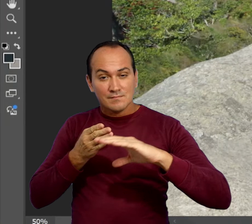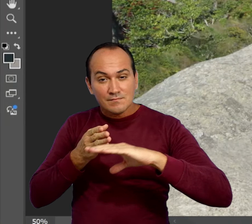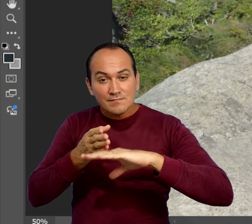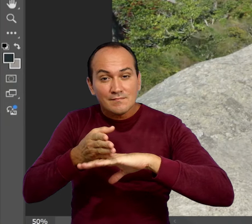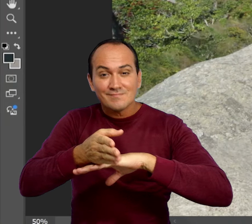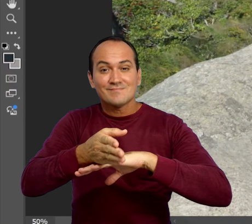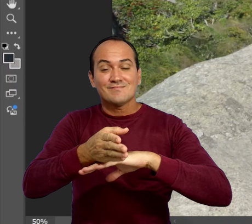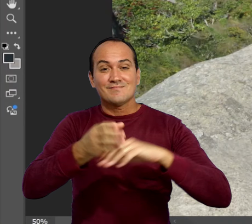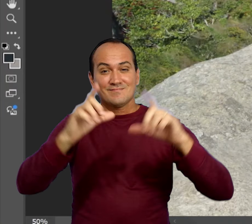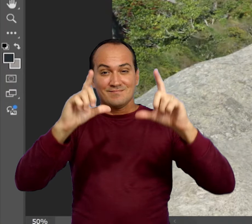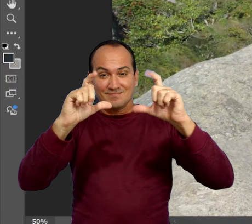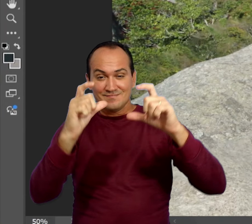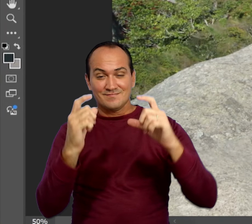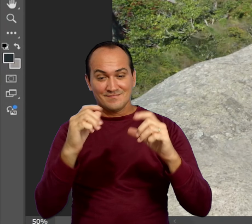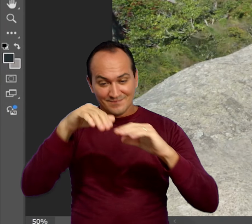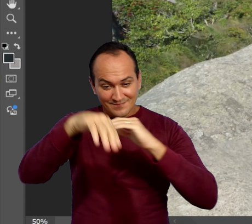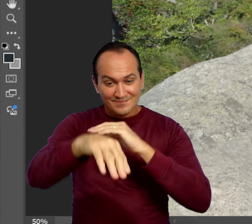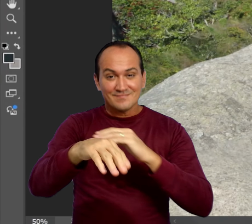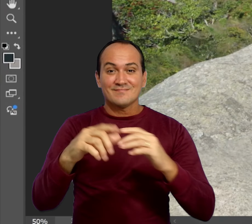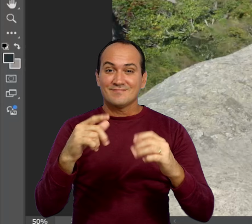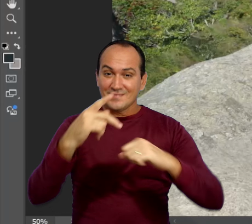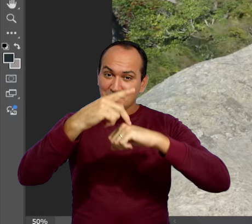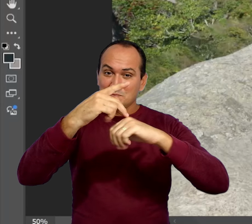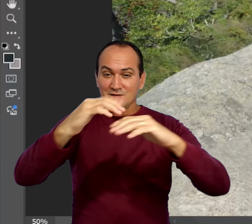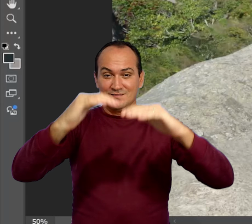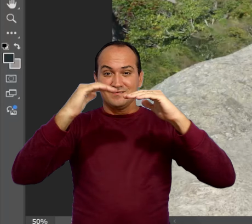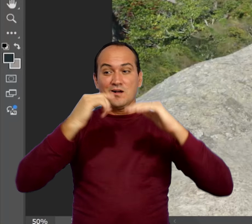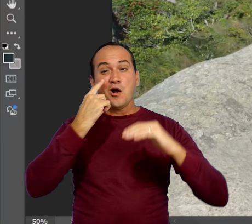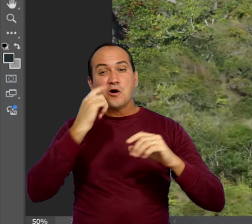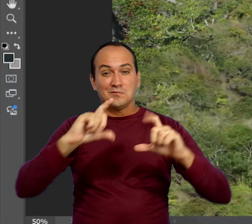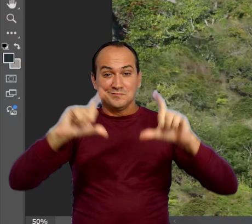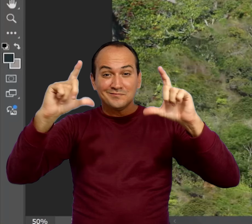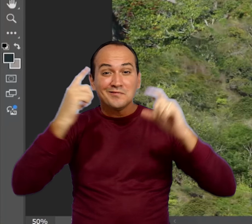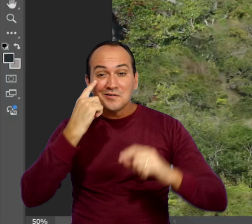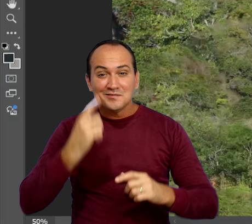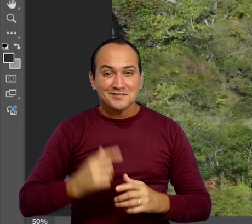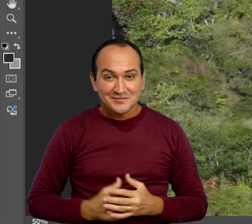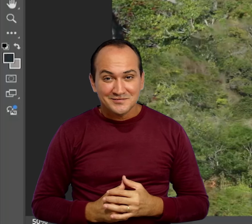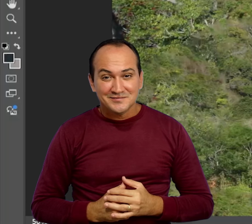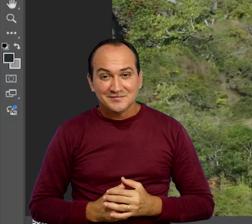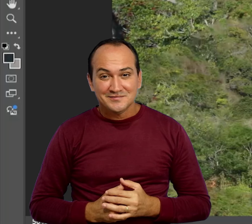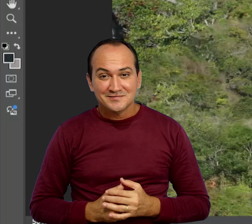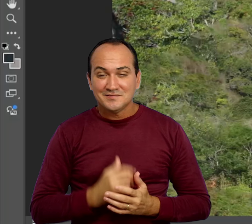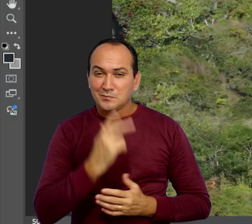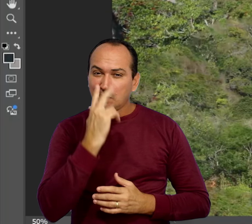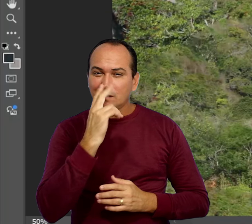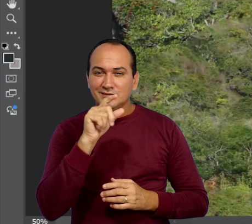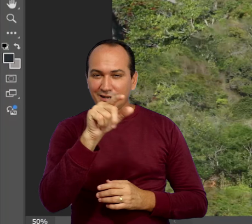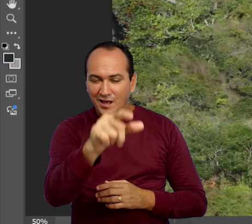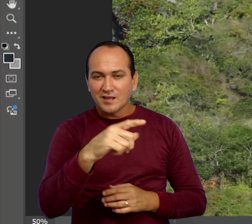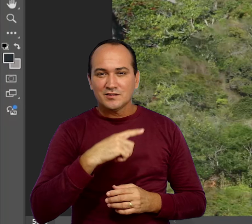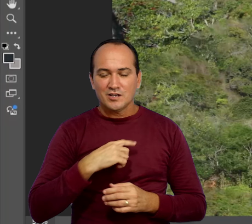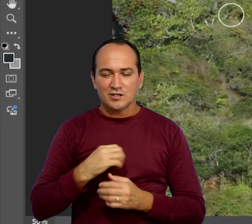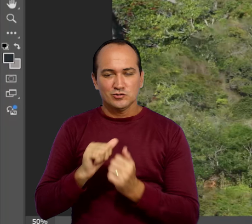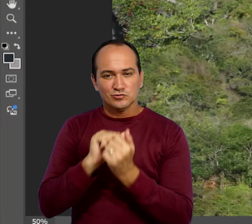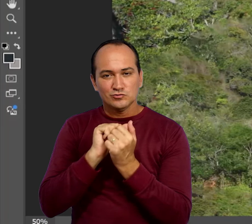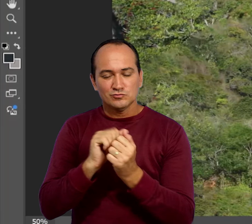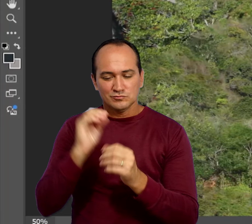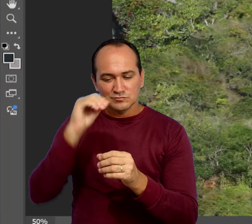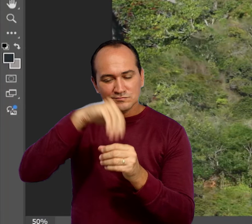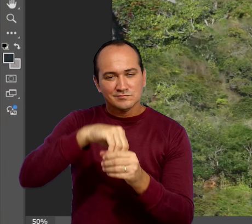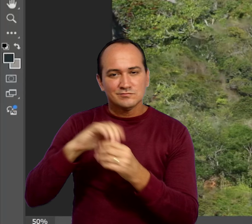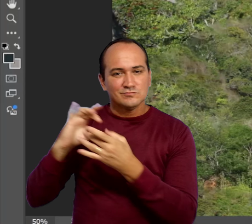estaria inserindo aquela imagem ali embaixo. Vou até tirar a pedra de cima para vocês verem. Ó. Então, ó, é como se aquele templo, né, ele